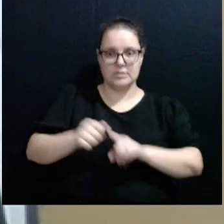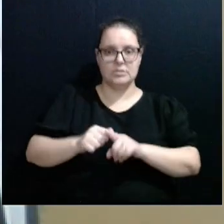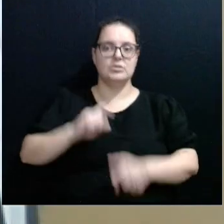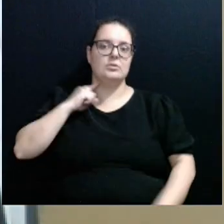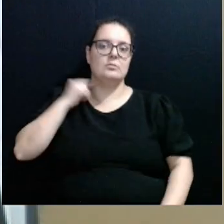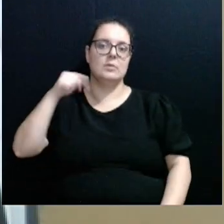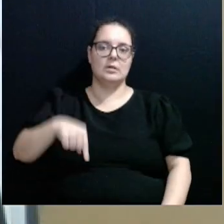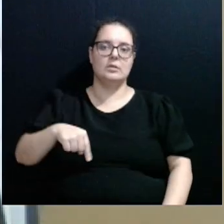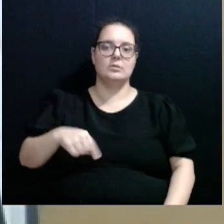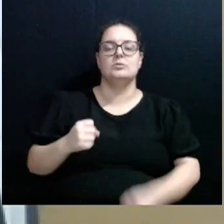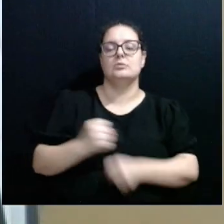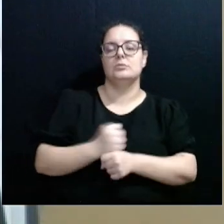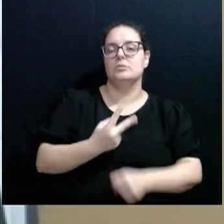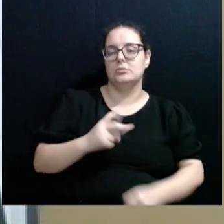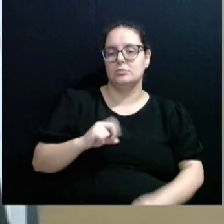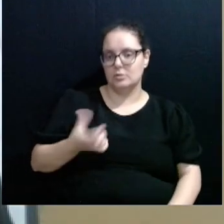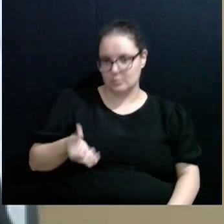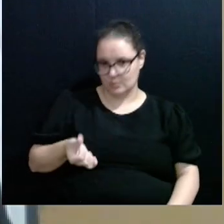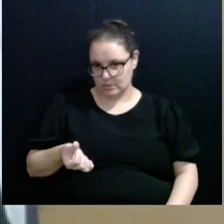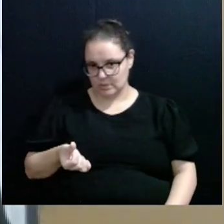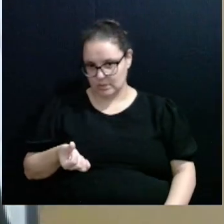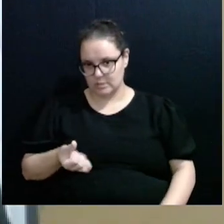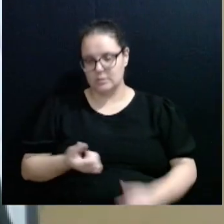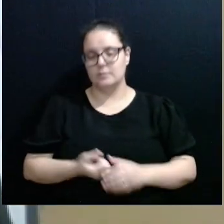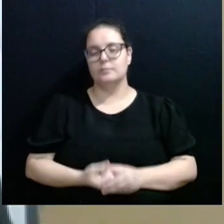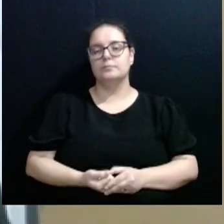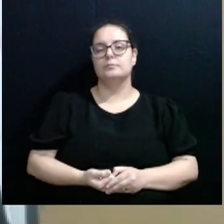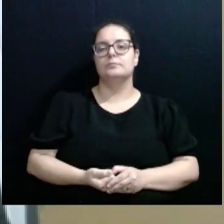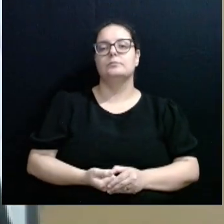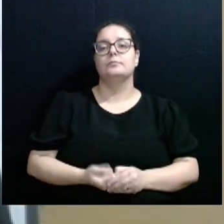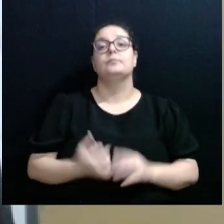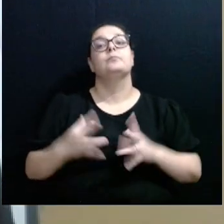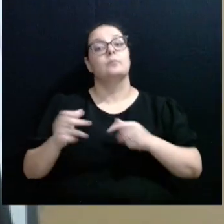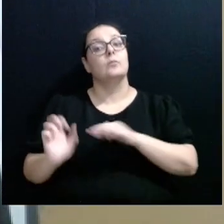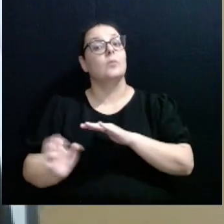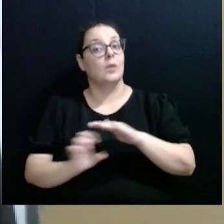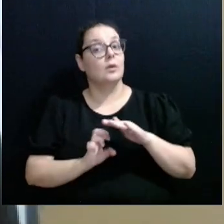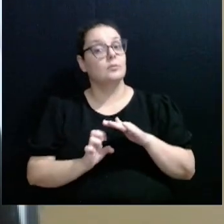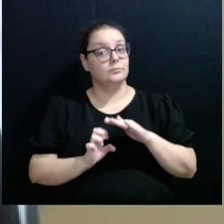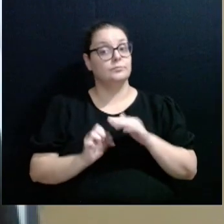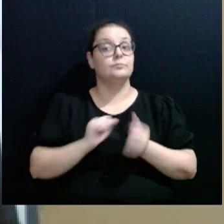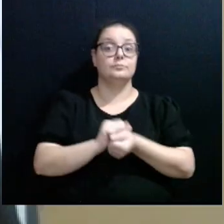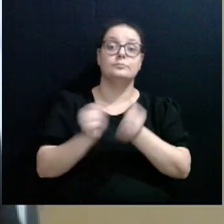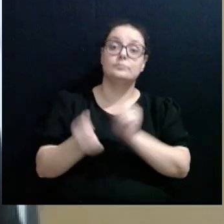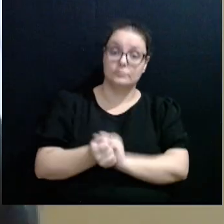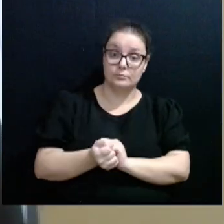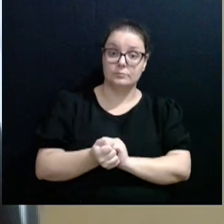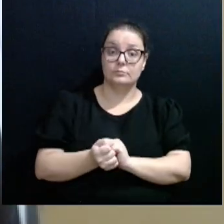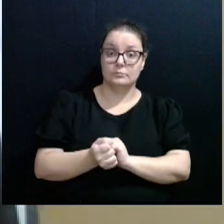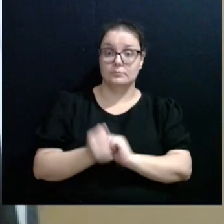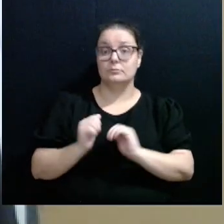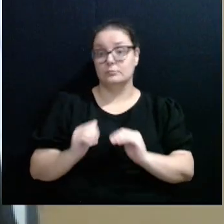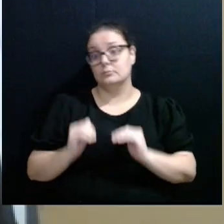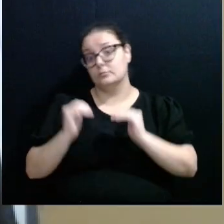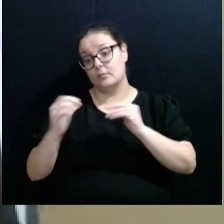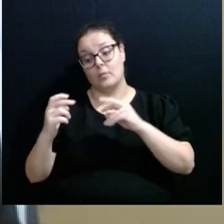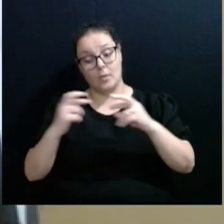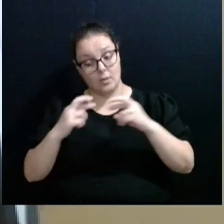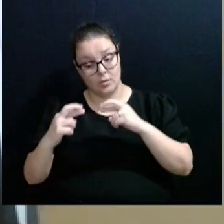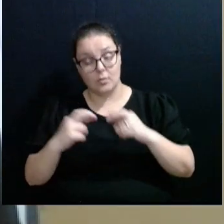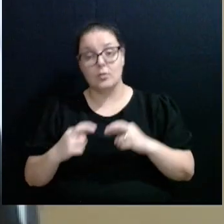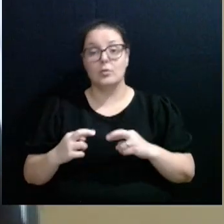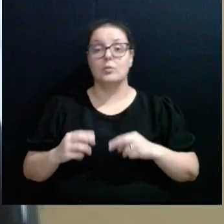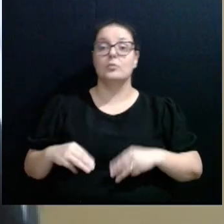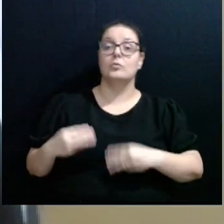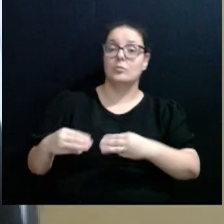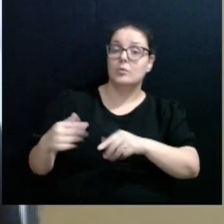2026, e todas as empresas têm que se adequar sob risco de fiscalização do Ministério do Trabalho e